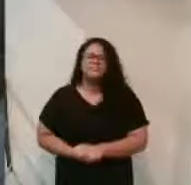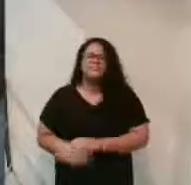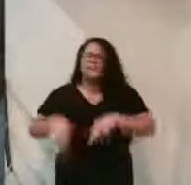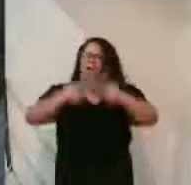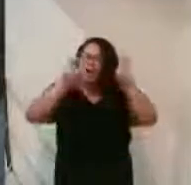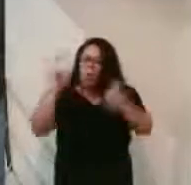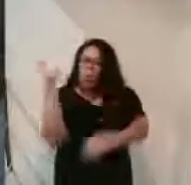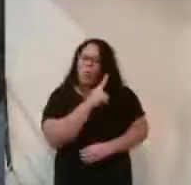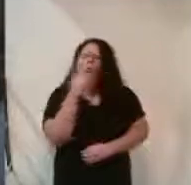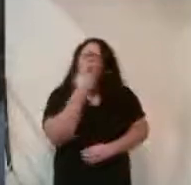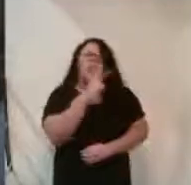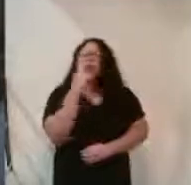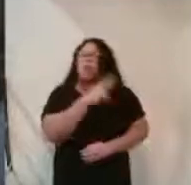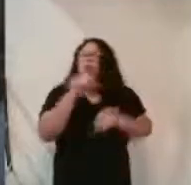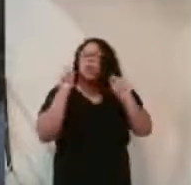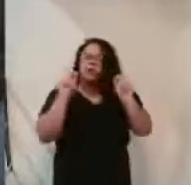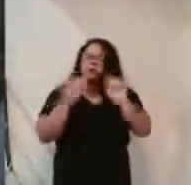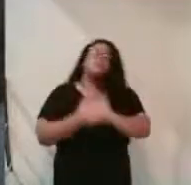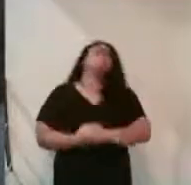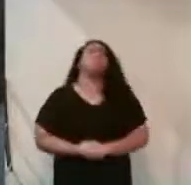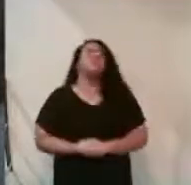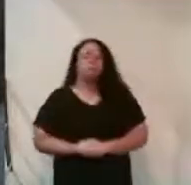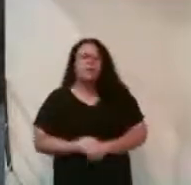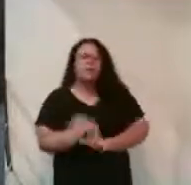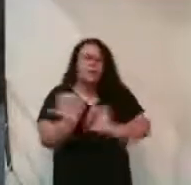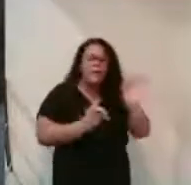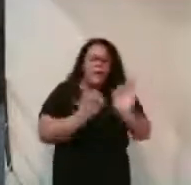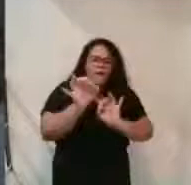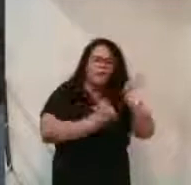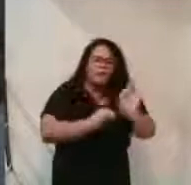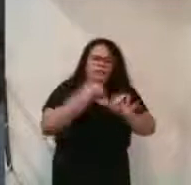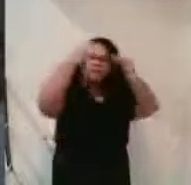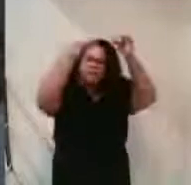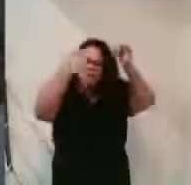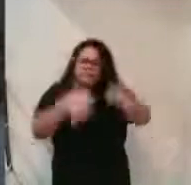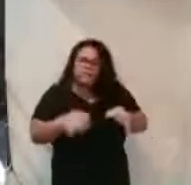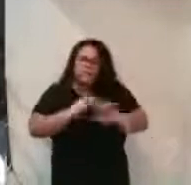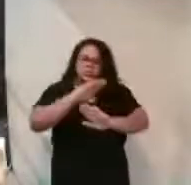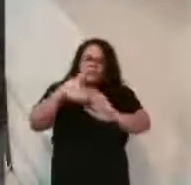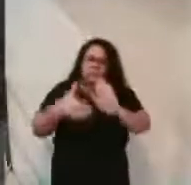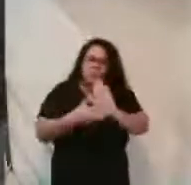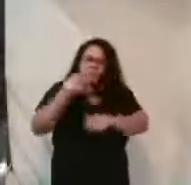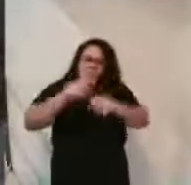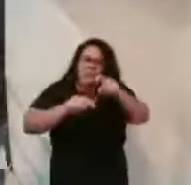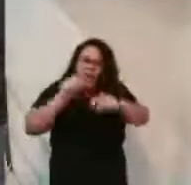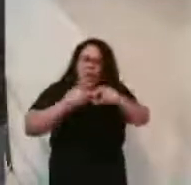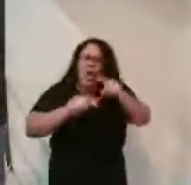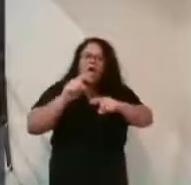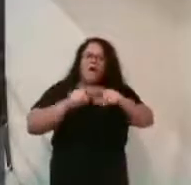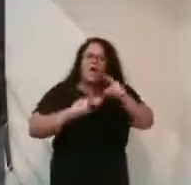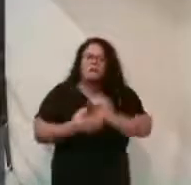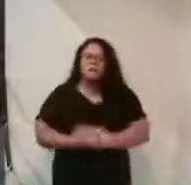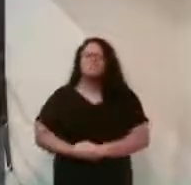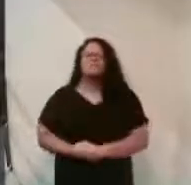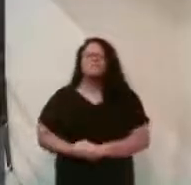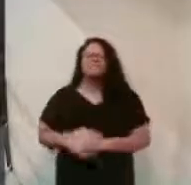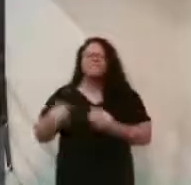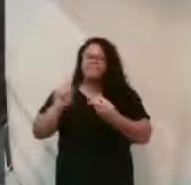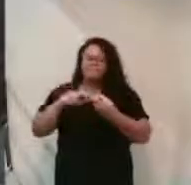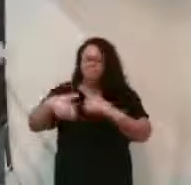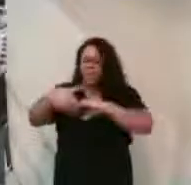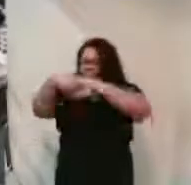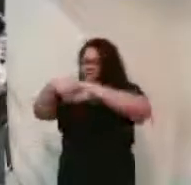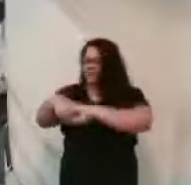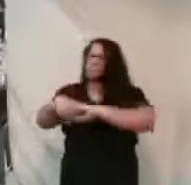a destinação adequada dos resíduos sólidos. Quero também saudar o doutor Carlos, o doutor Pedro, do Tribunal de